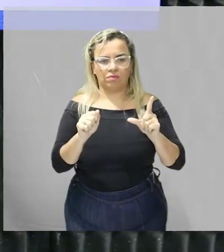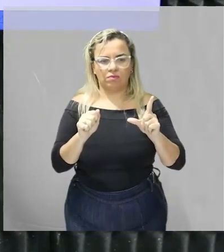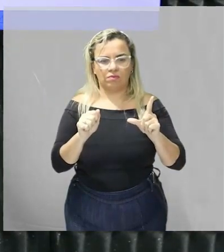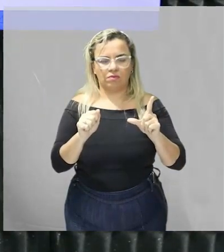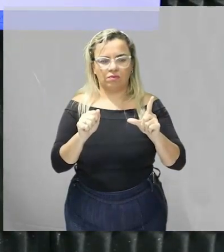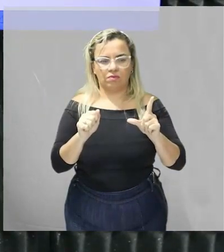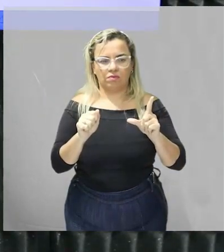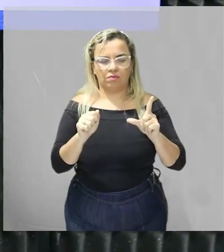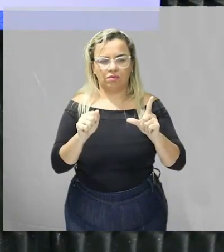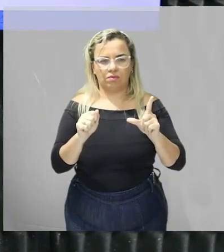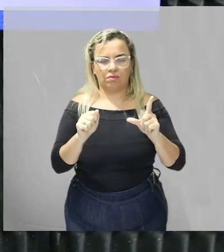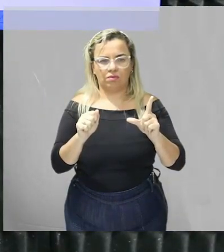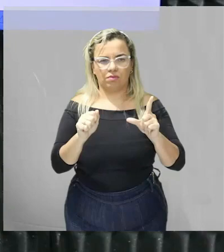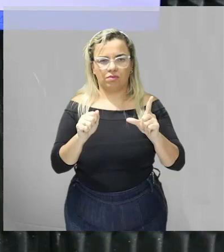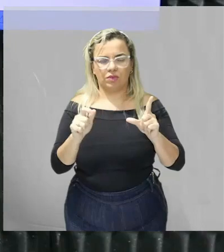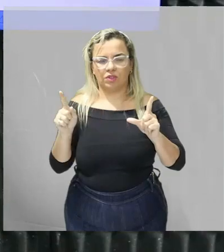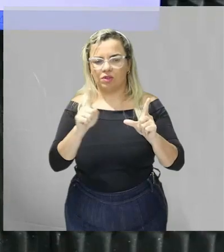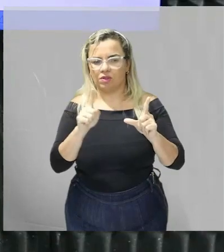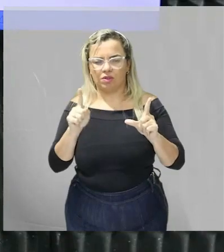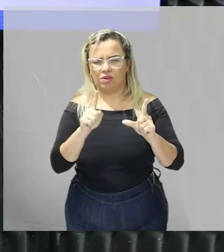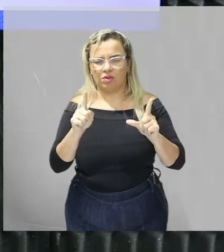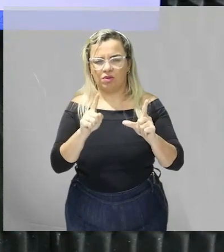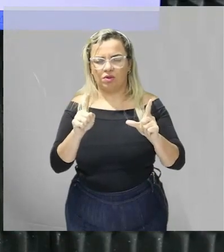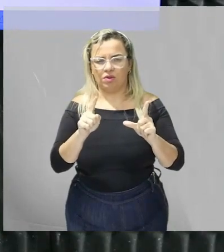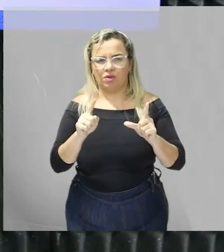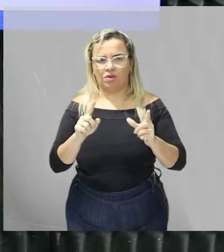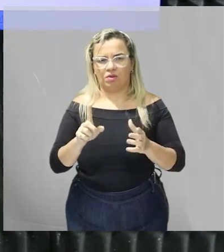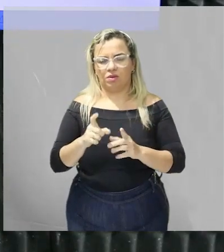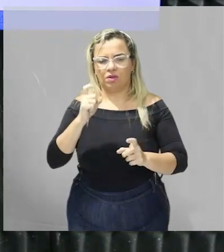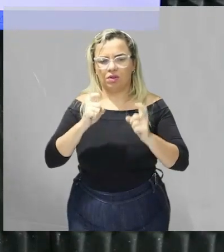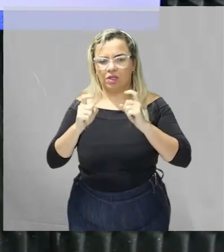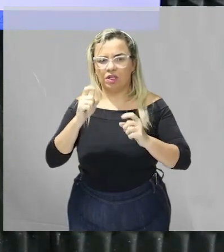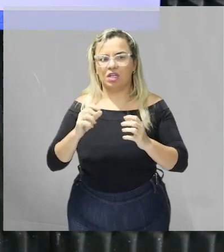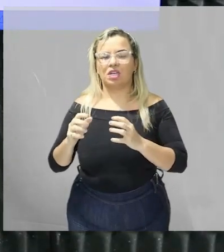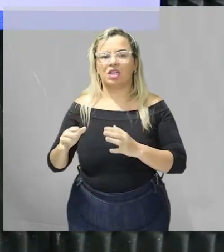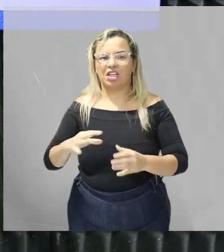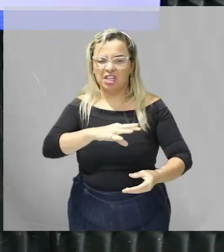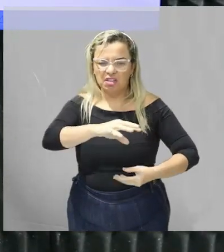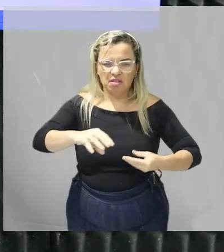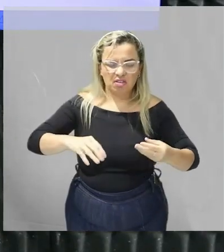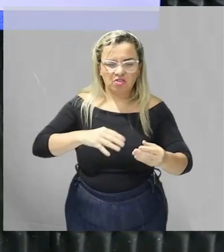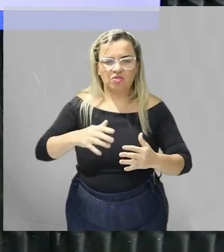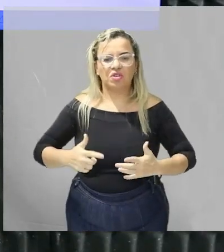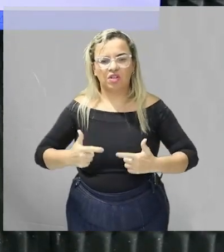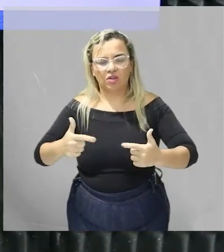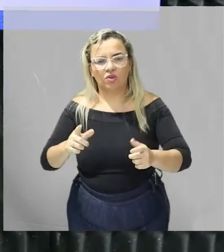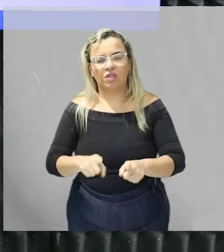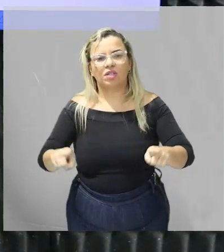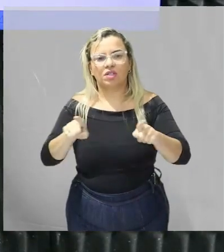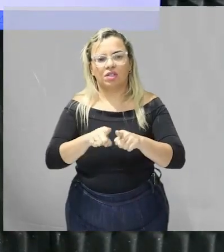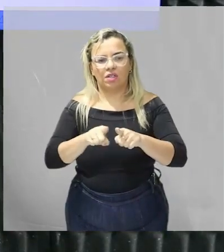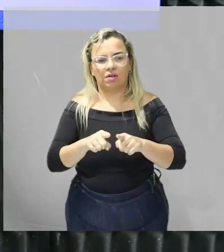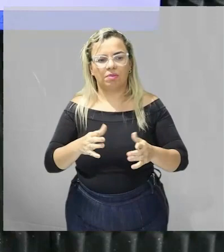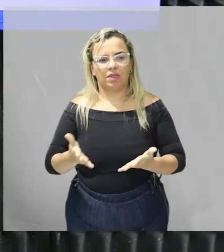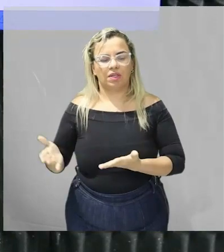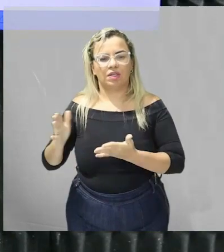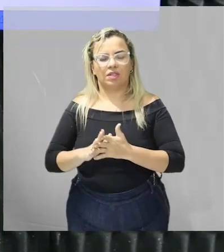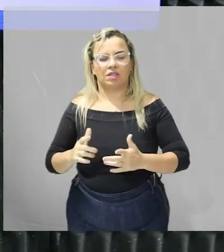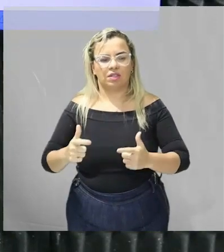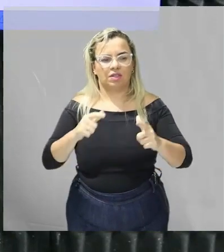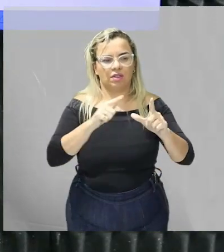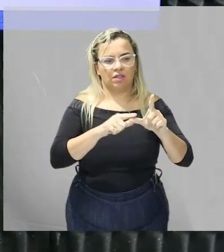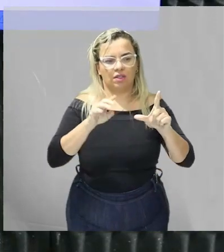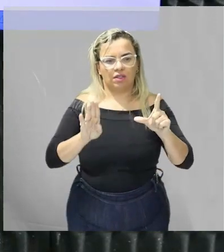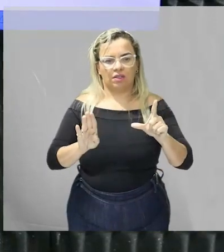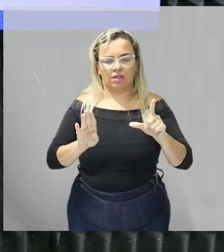tá? Os Estados Unidos está muito preocupado com isso, inclusive ele se envolve em muitos conflitos. É propagação de organizações em rede, galera, tá